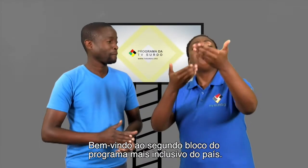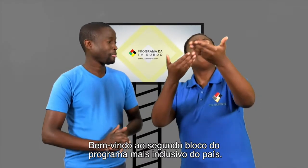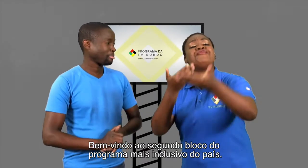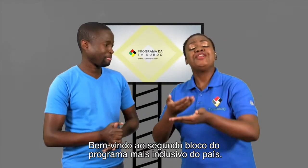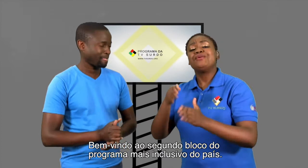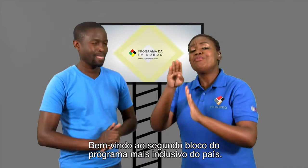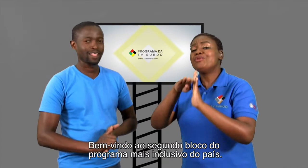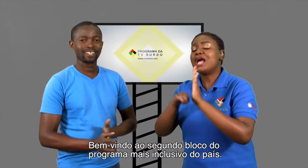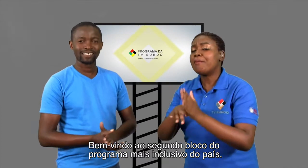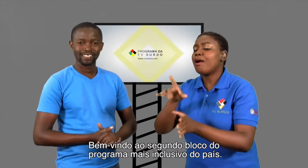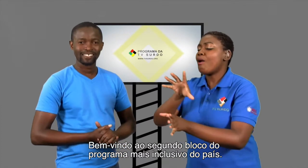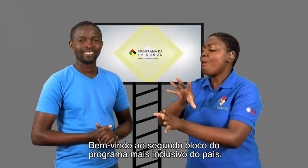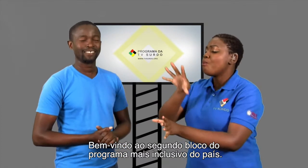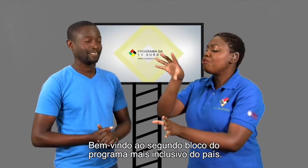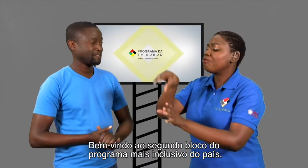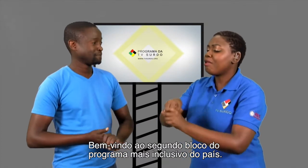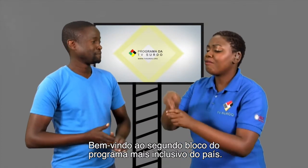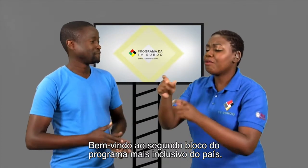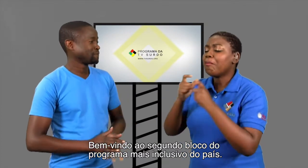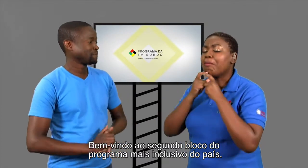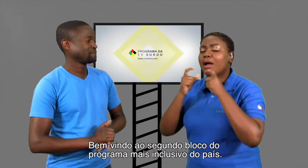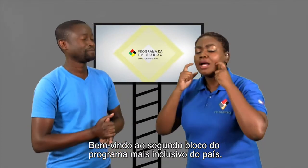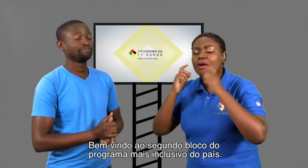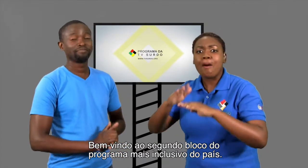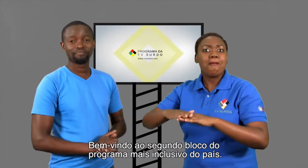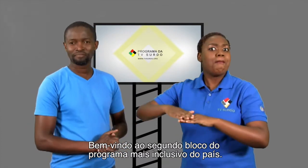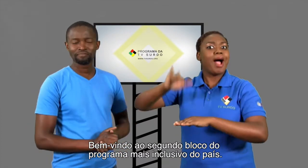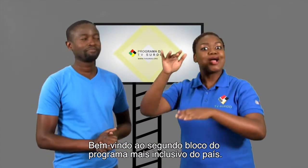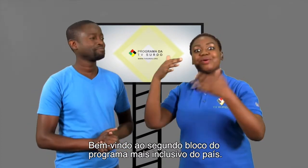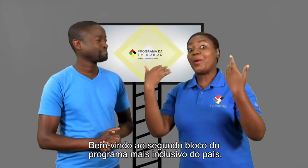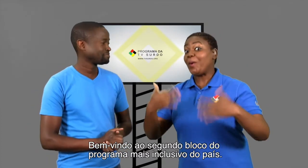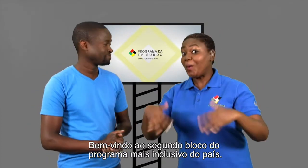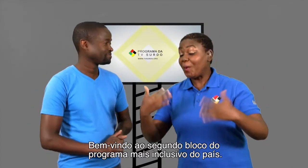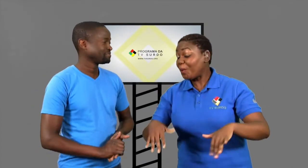Bem-vindo ao segundo bloco do programa mais inclusivo do país.